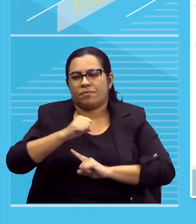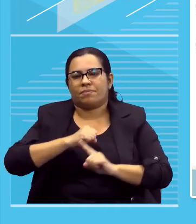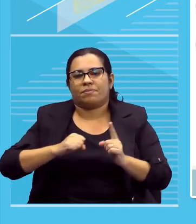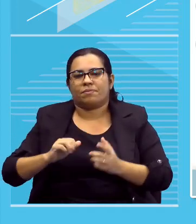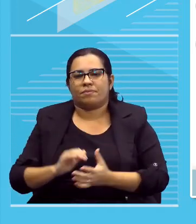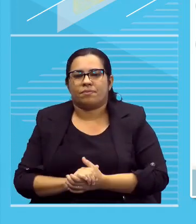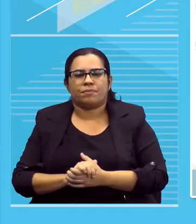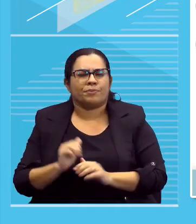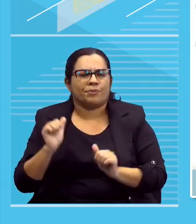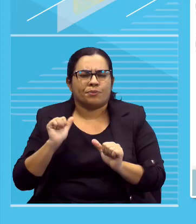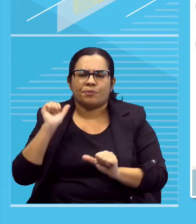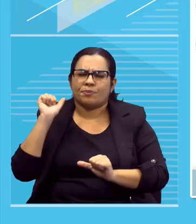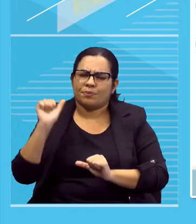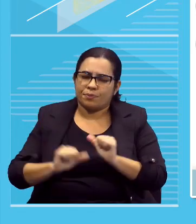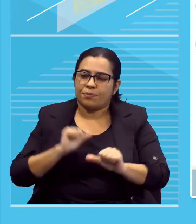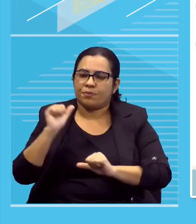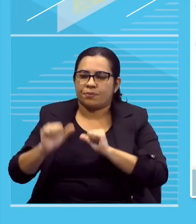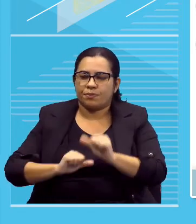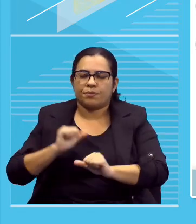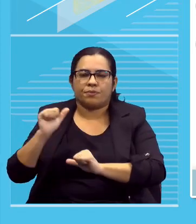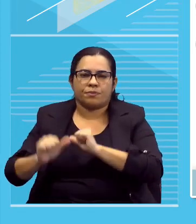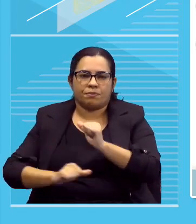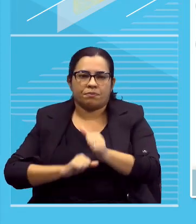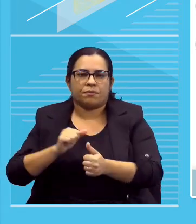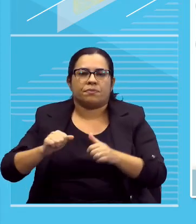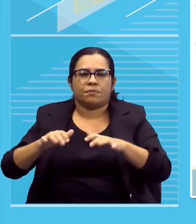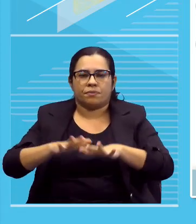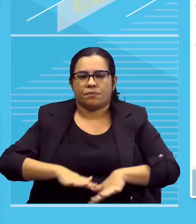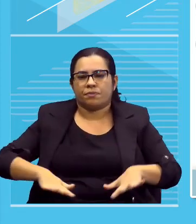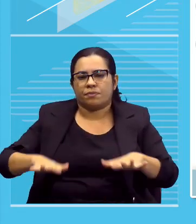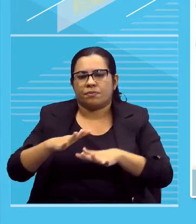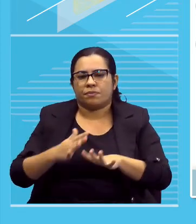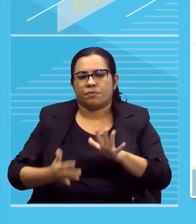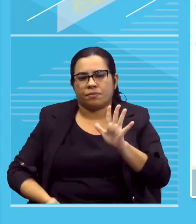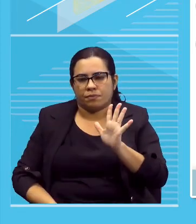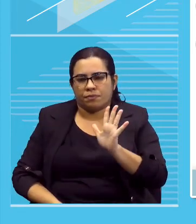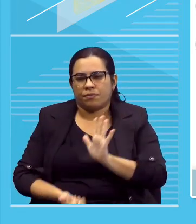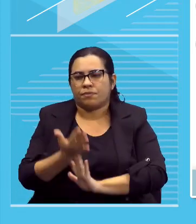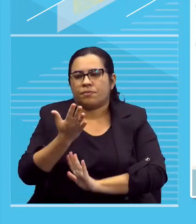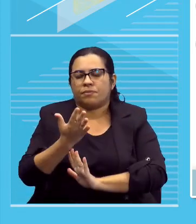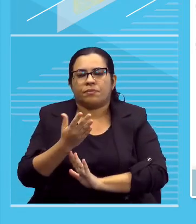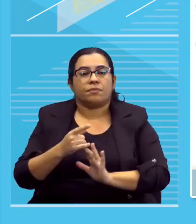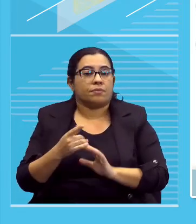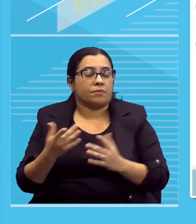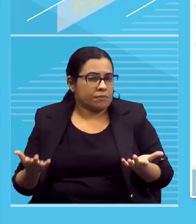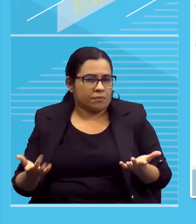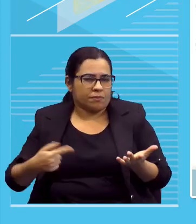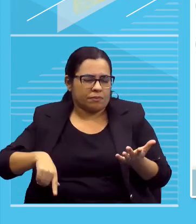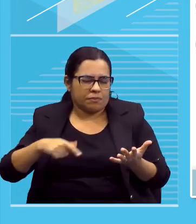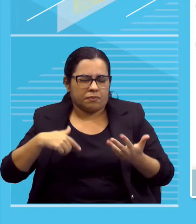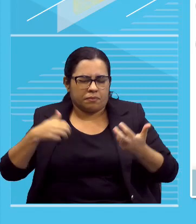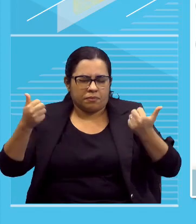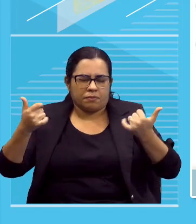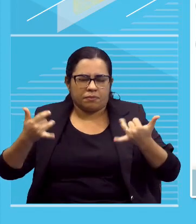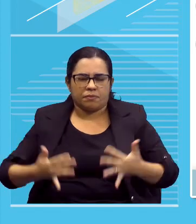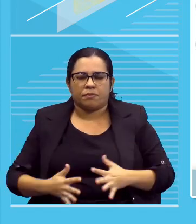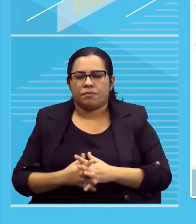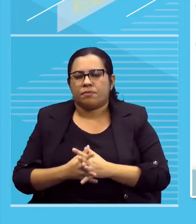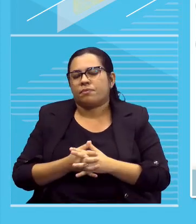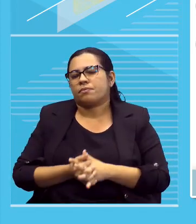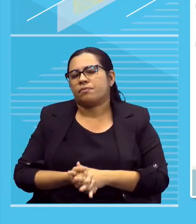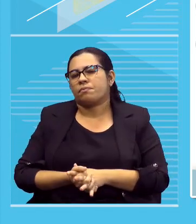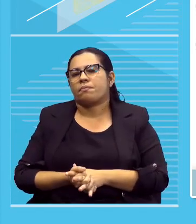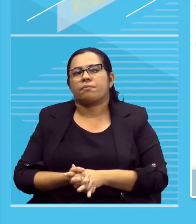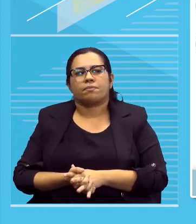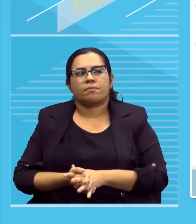e toda hora muda novas áreas de produção gente aqui para nós aqui para